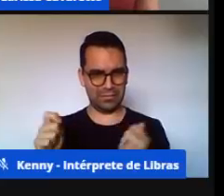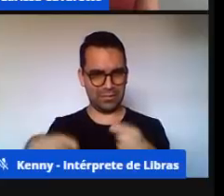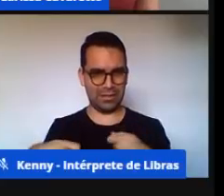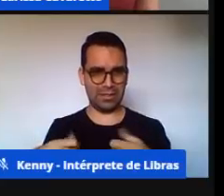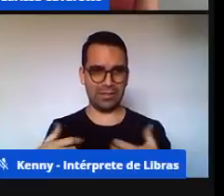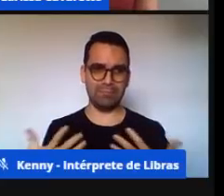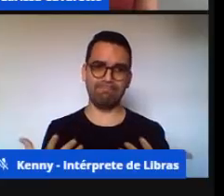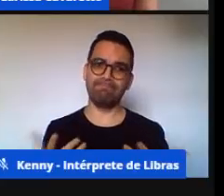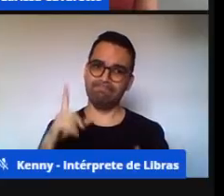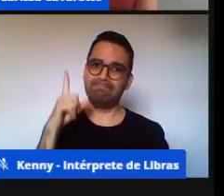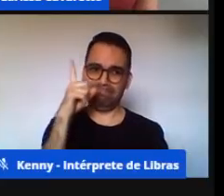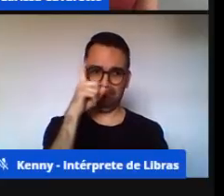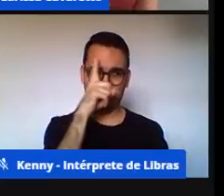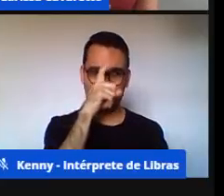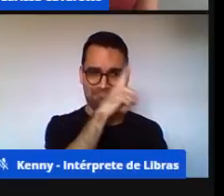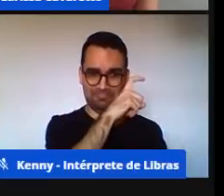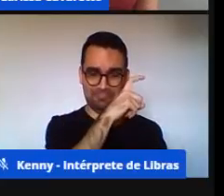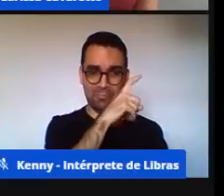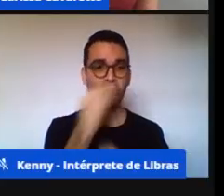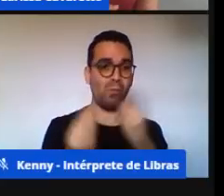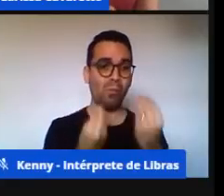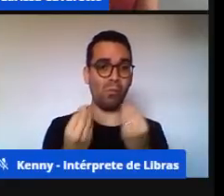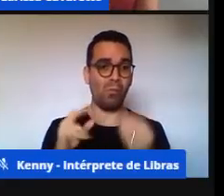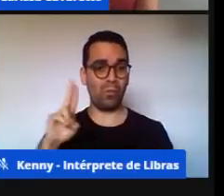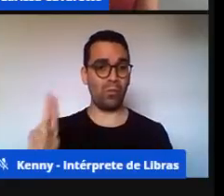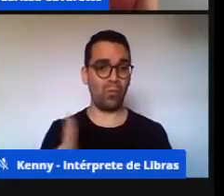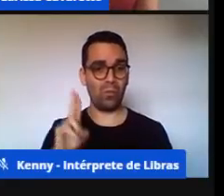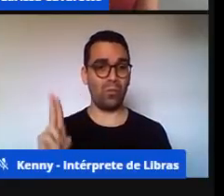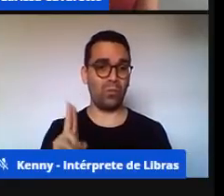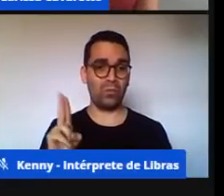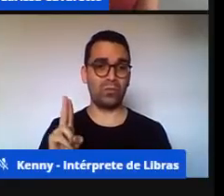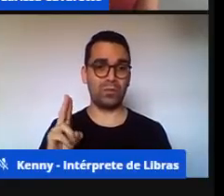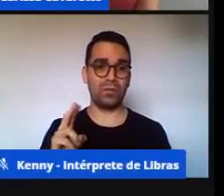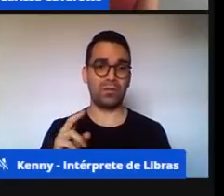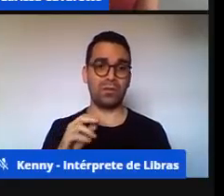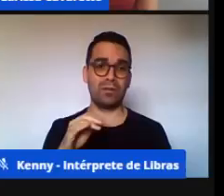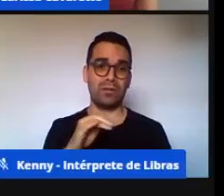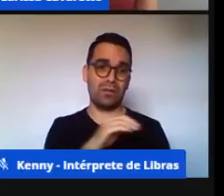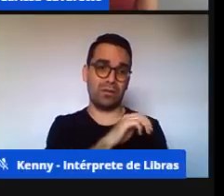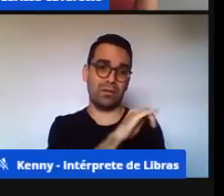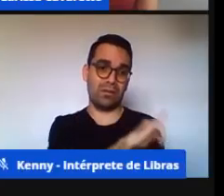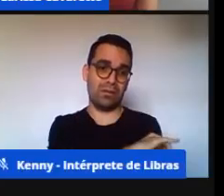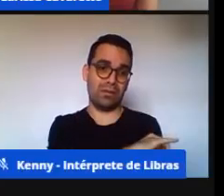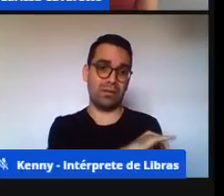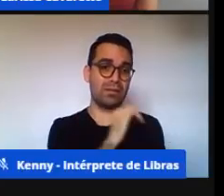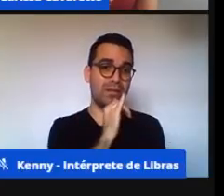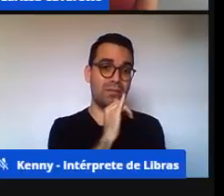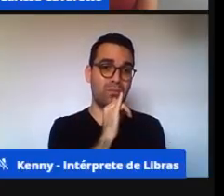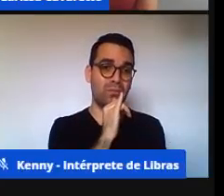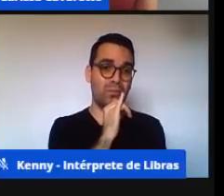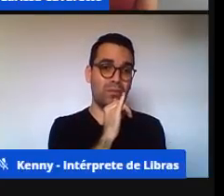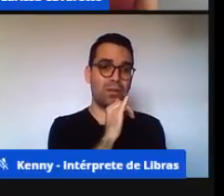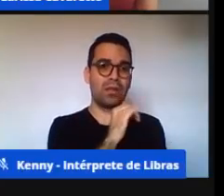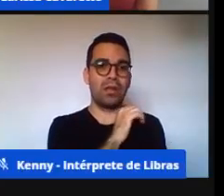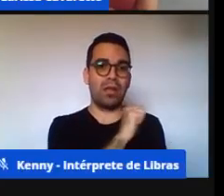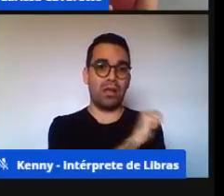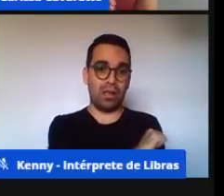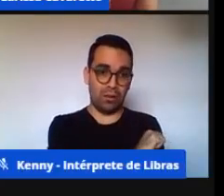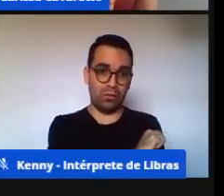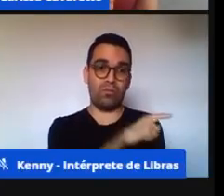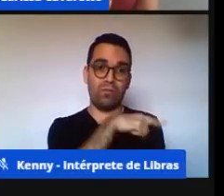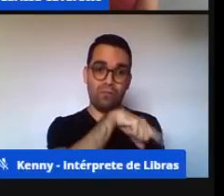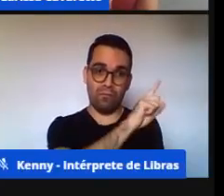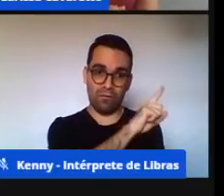biblioteca? Não, não é impossível, mas tem que ser feita uma rotina. Porque ainda que você não higienize o livro, depois de 3 dias ele